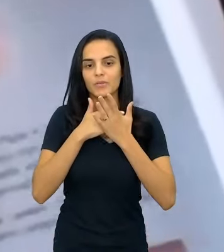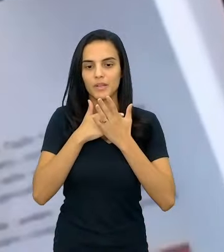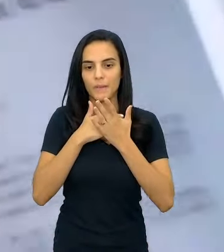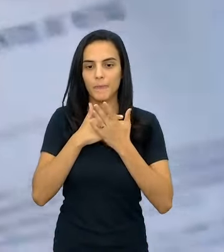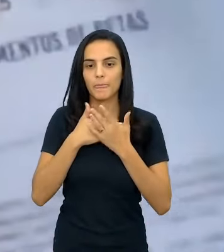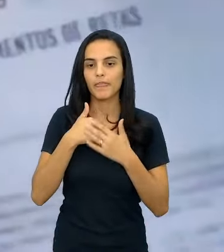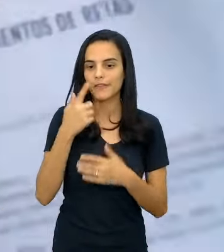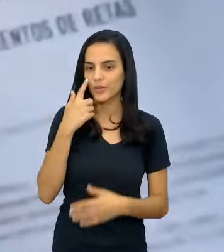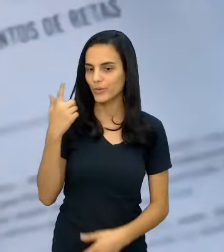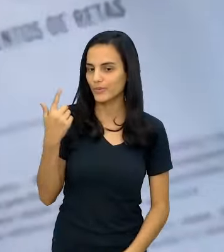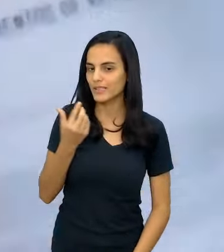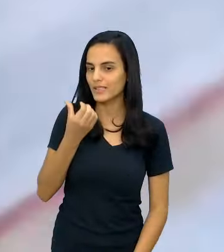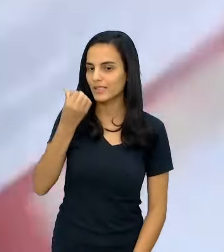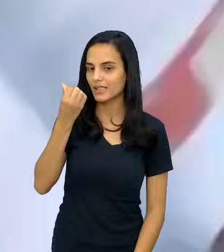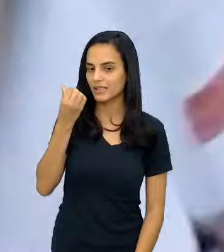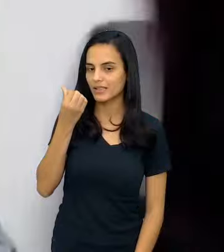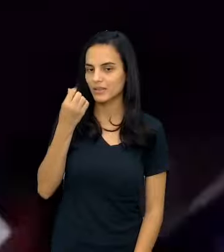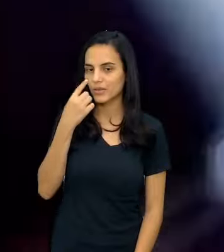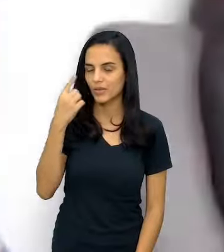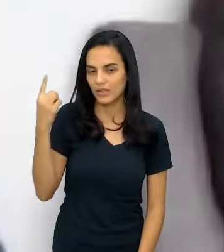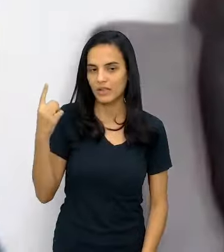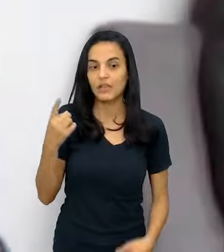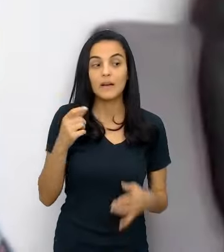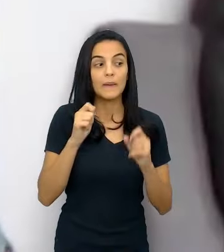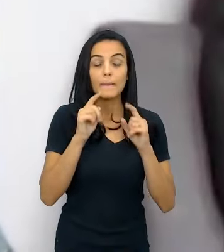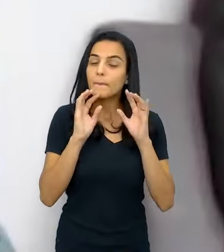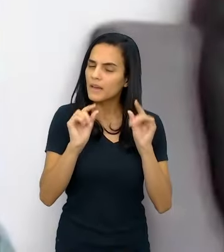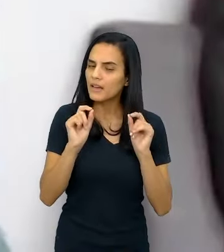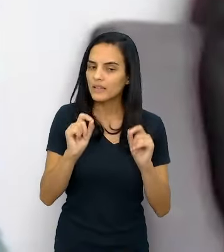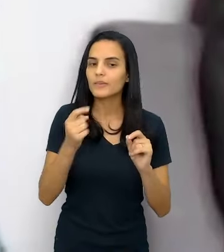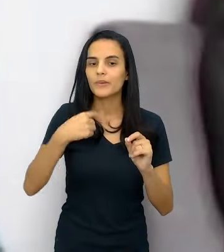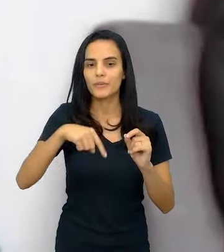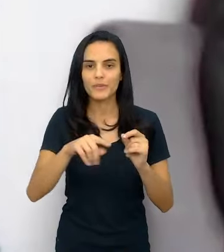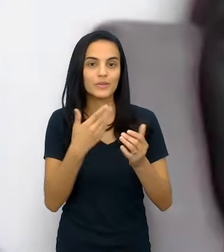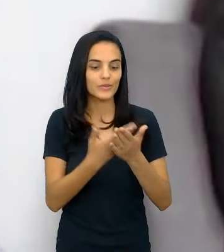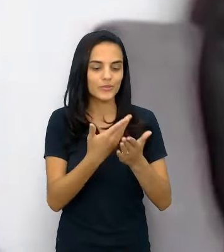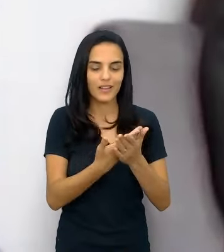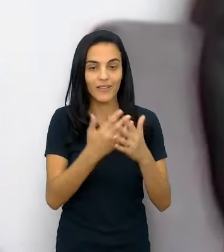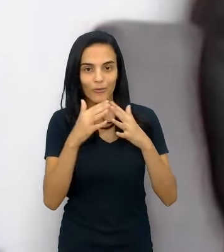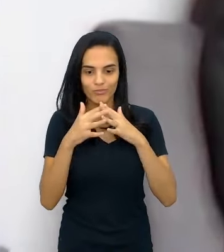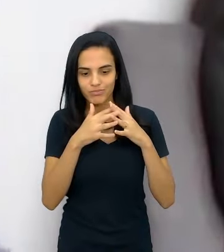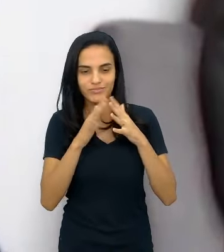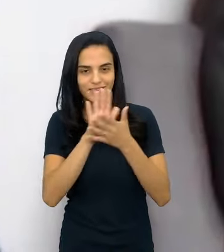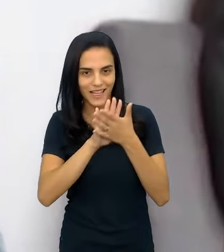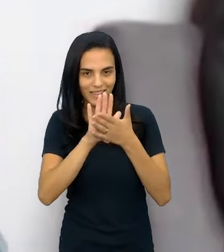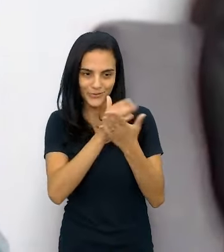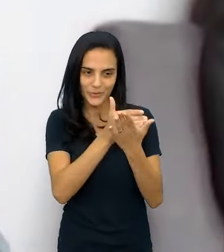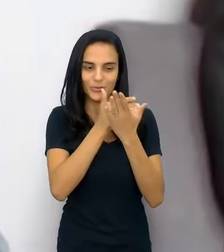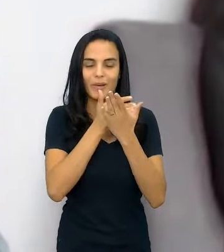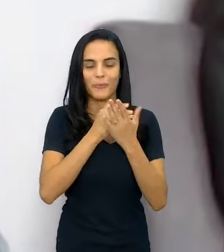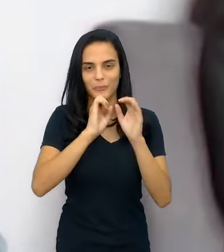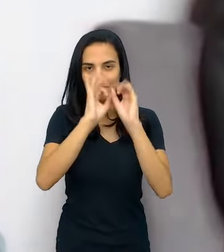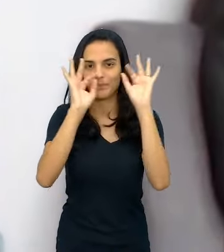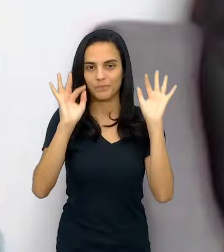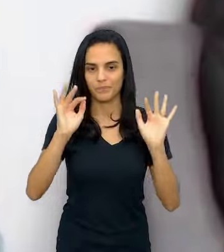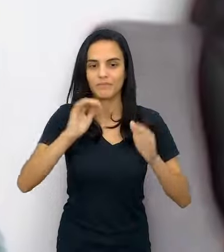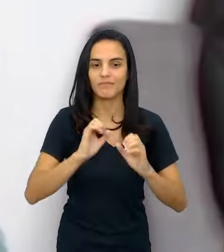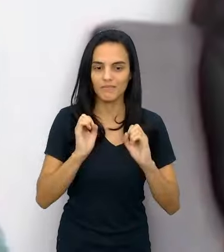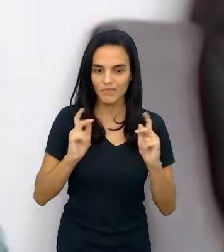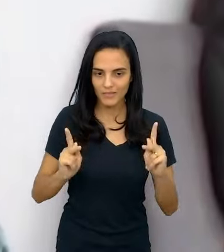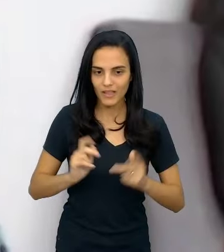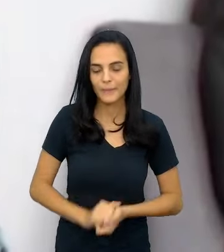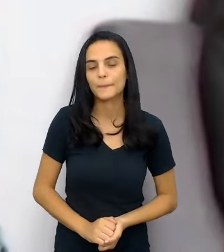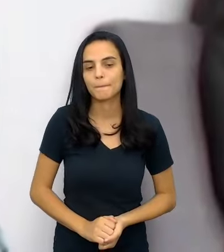o 6, tá? Isso eu fiz para mim poder estudar e não me confundir também, né? Então, é isso que eu deixo aí para vocês.